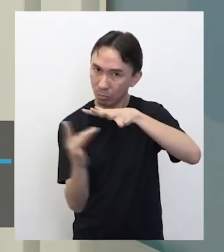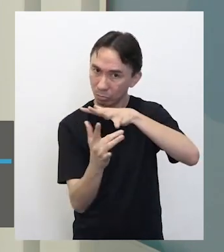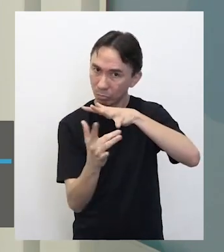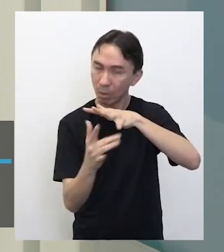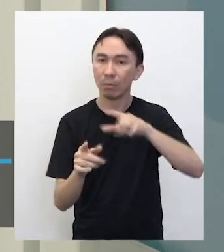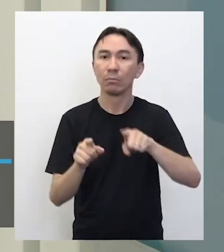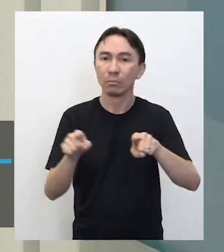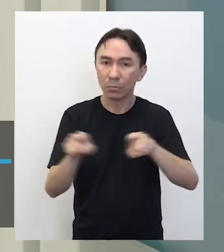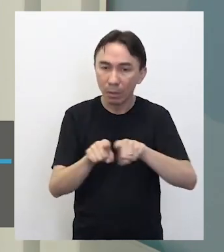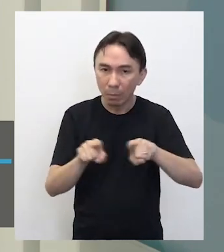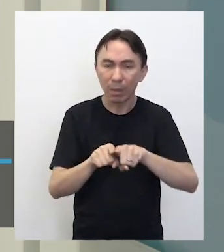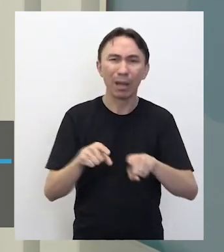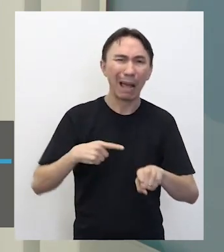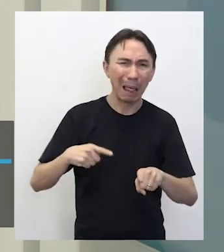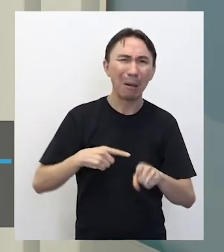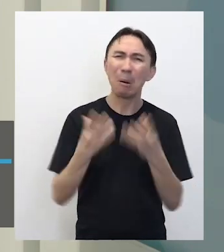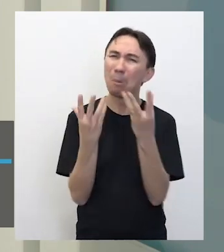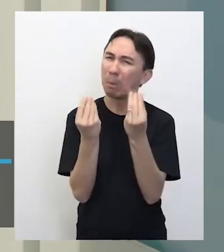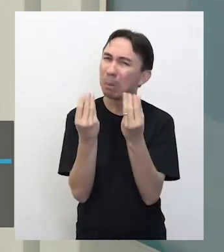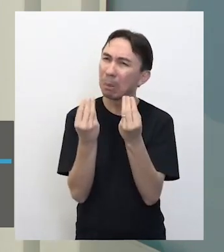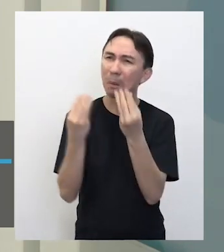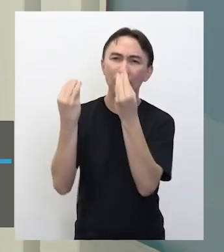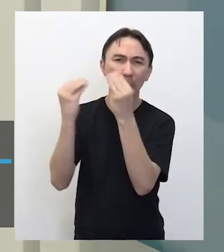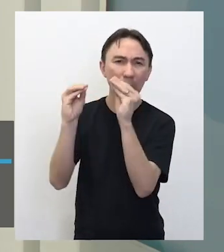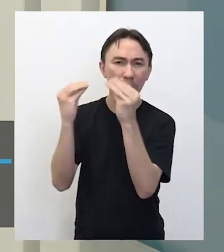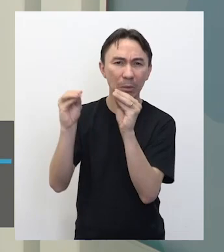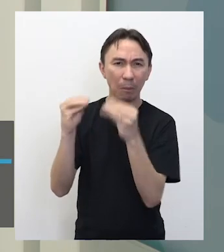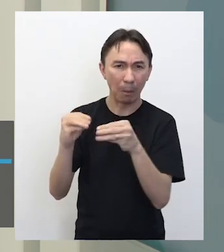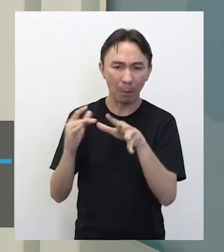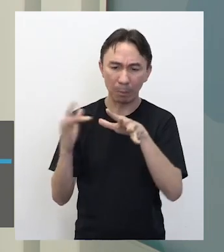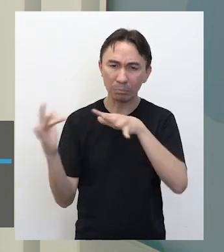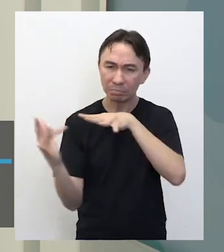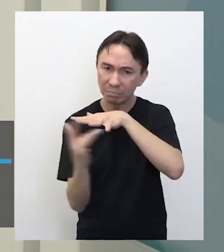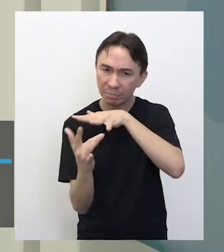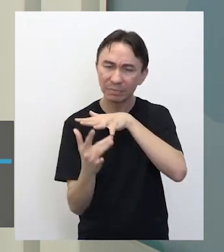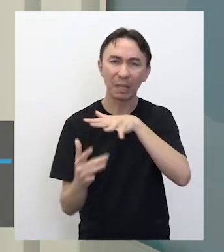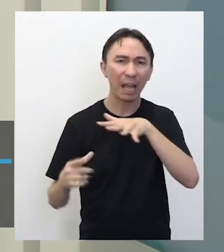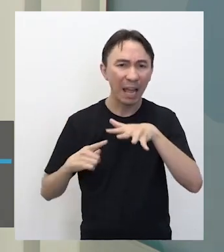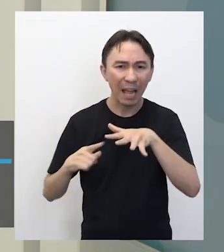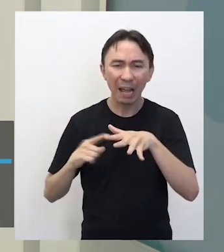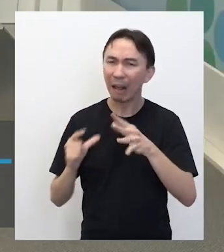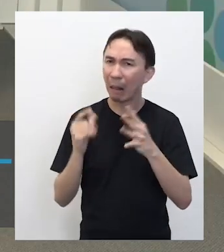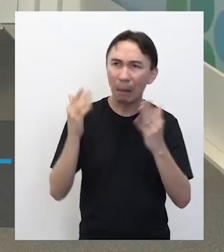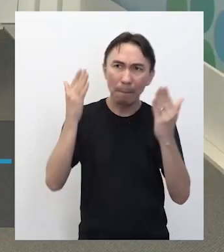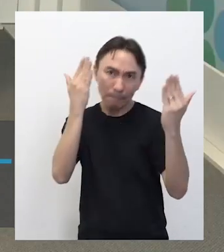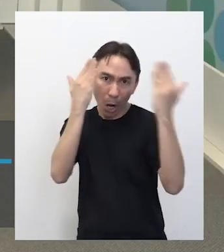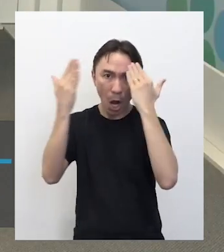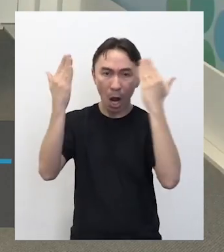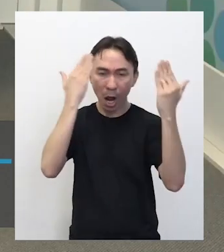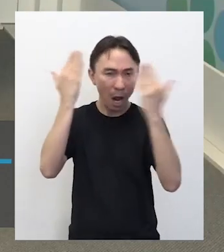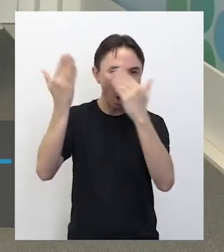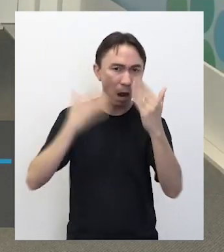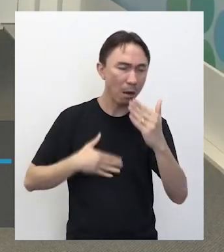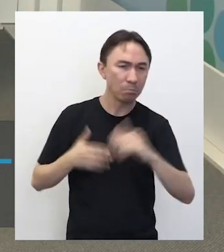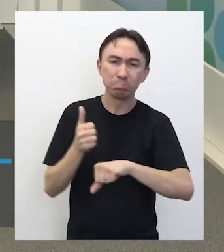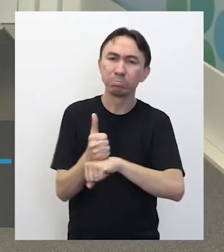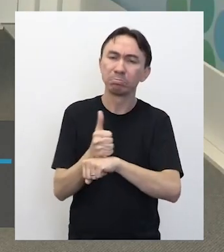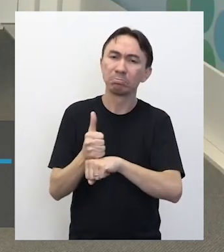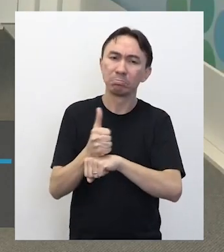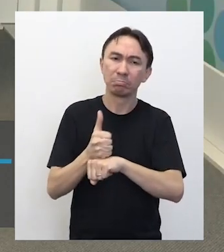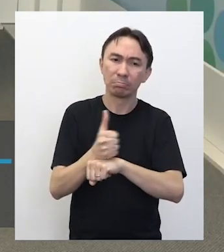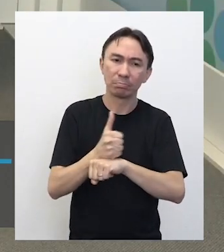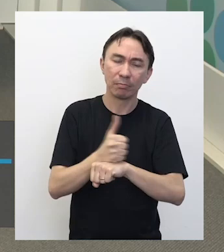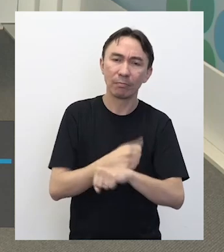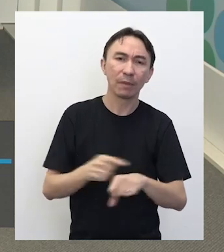posta bastante coisas, né? Já que ela é uma especialista na questão da psique, E né, tem da aluno aqui nossa falando, mente. muitos alunos falando que querem